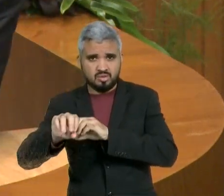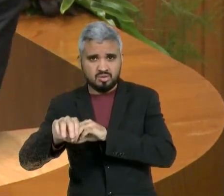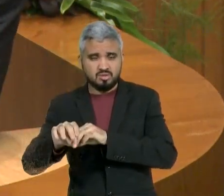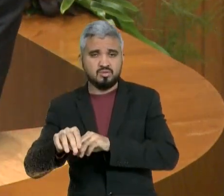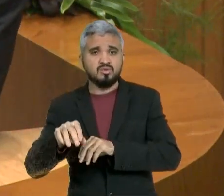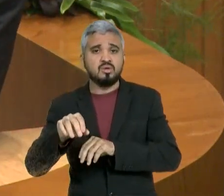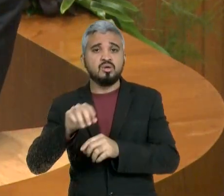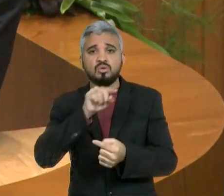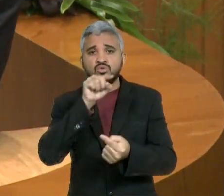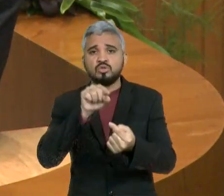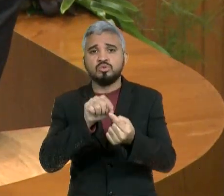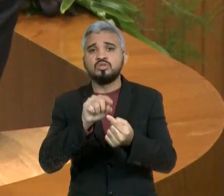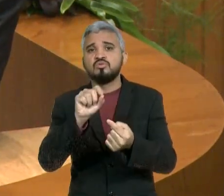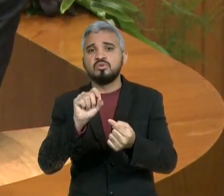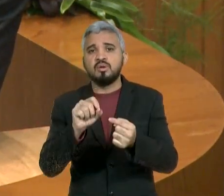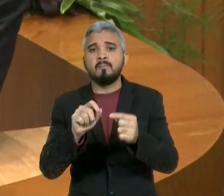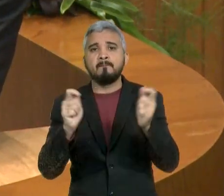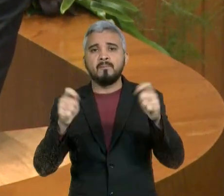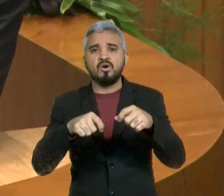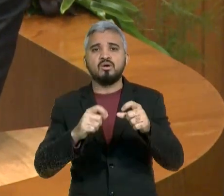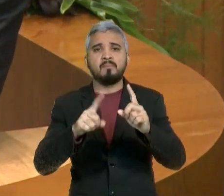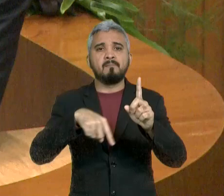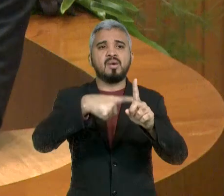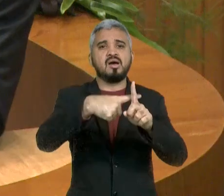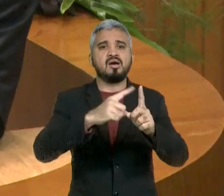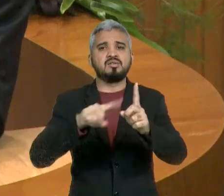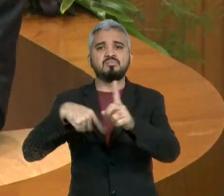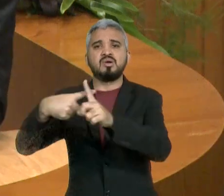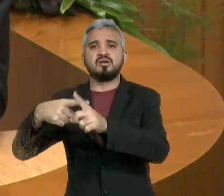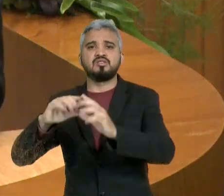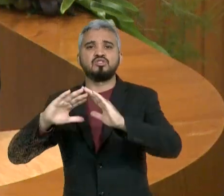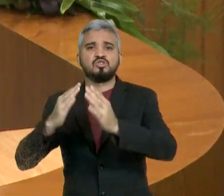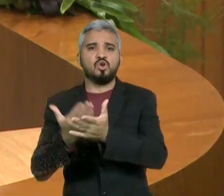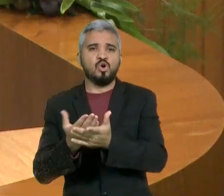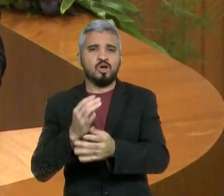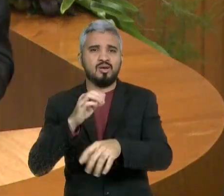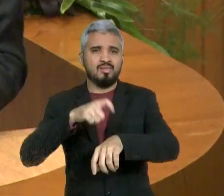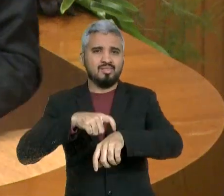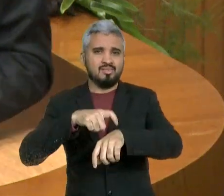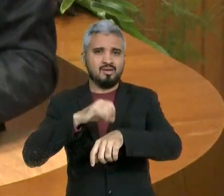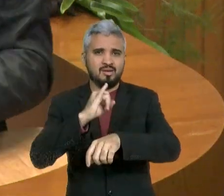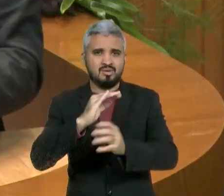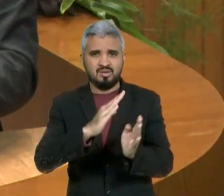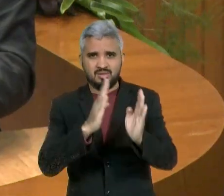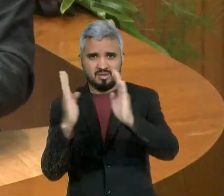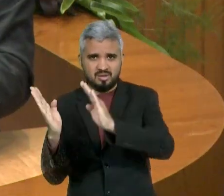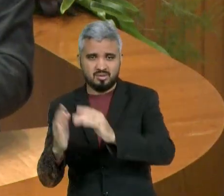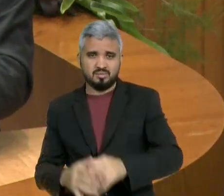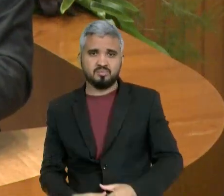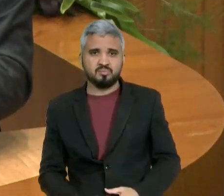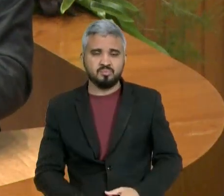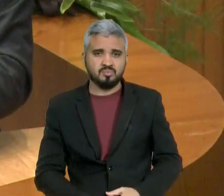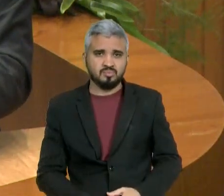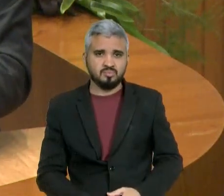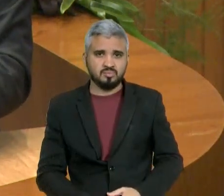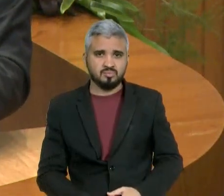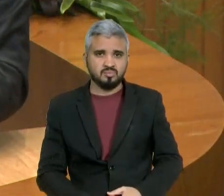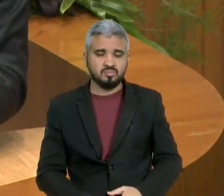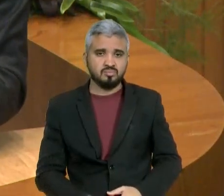tempo integral no nosso estado. E destaco a importância